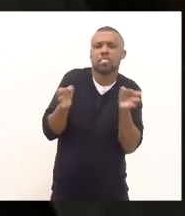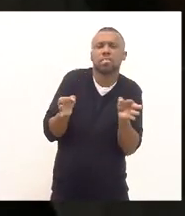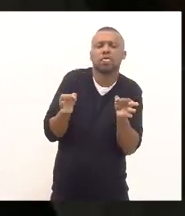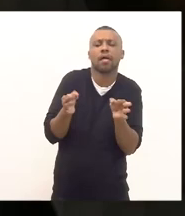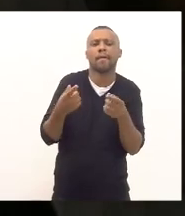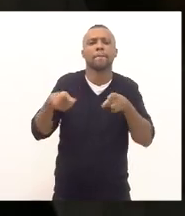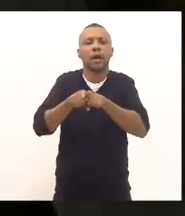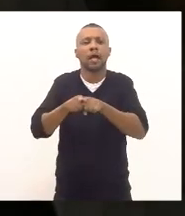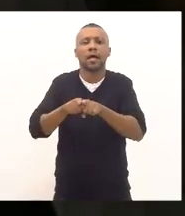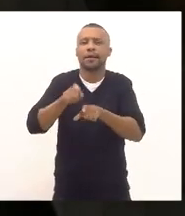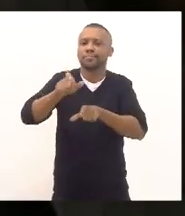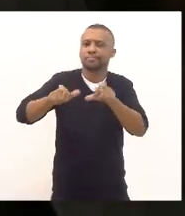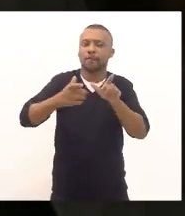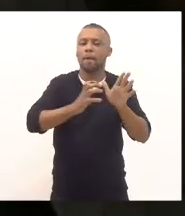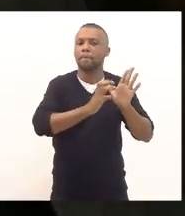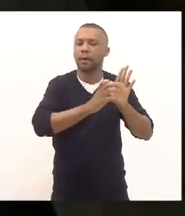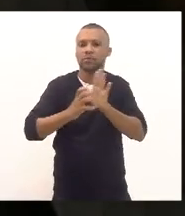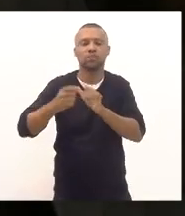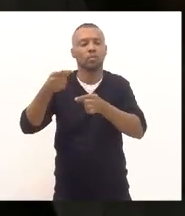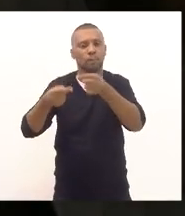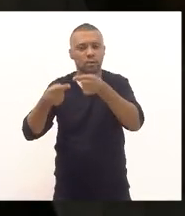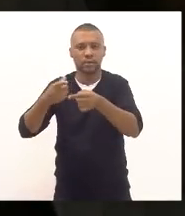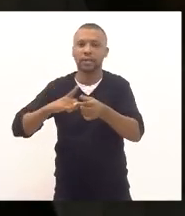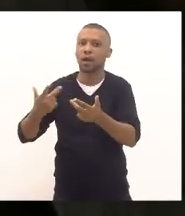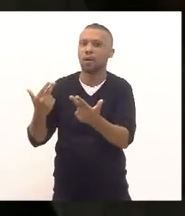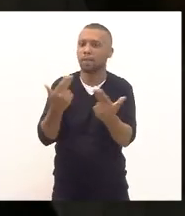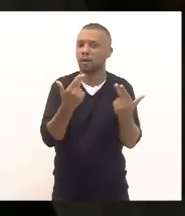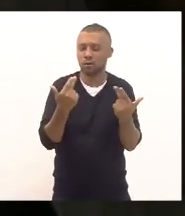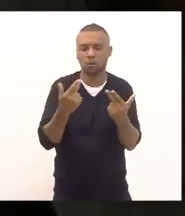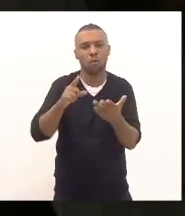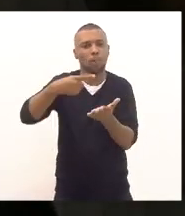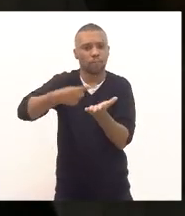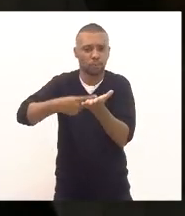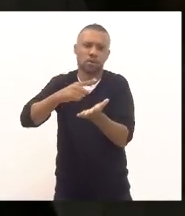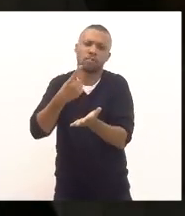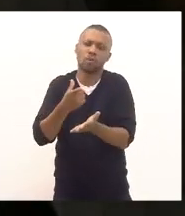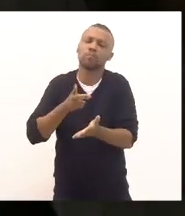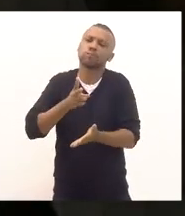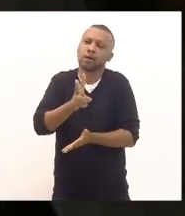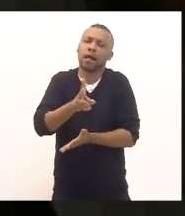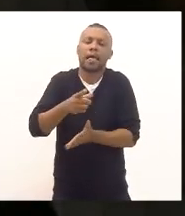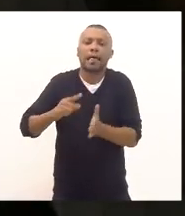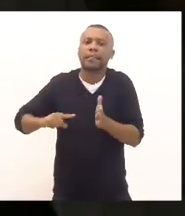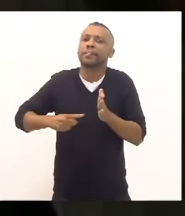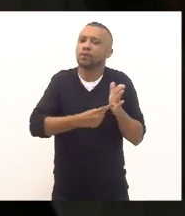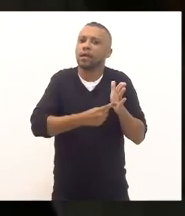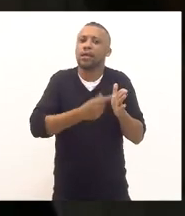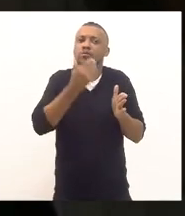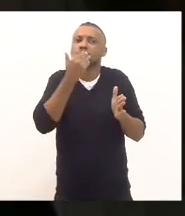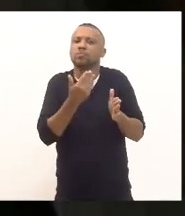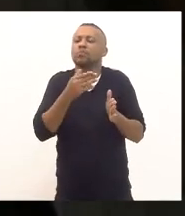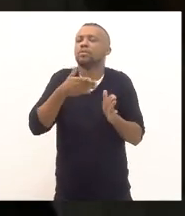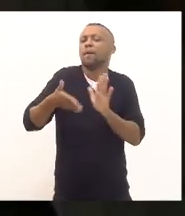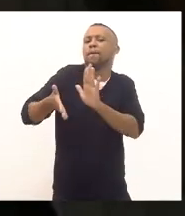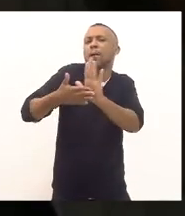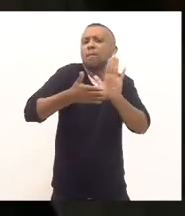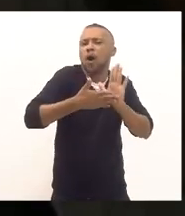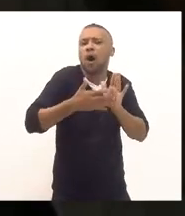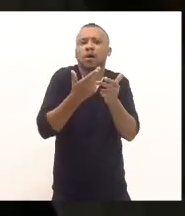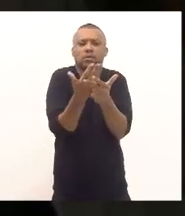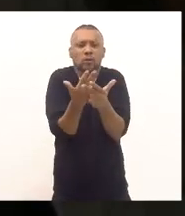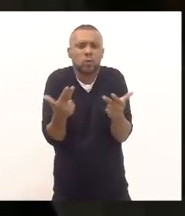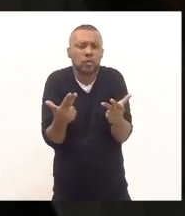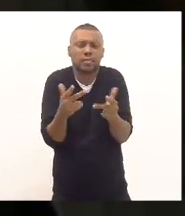forças vivas da sociedade de outros partidos políticos têm o mesmo compromisso nós vamos continuar denunciando esse tipo de agenda esse tipo de